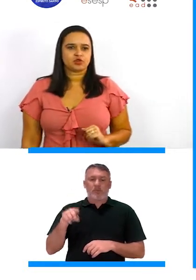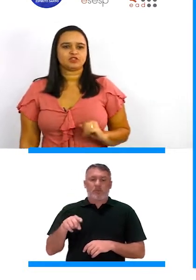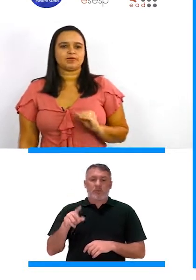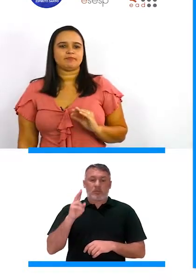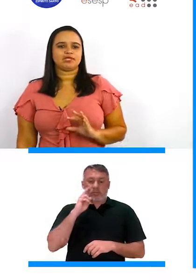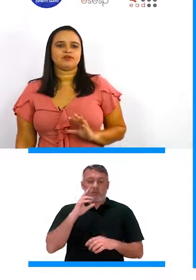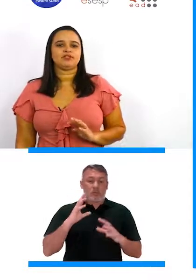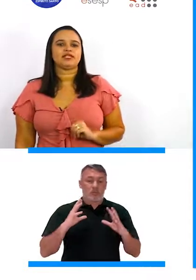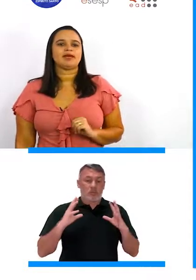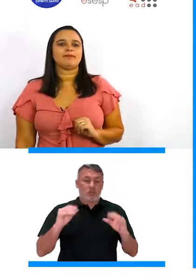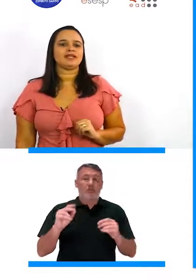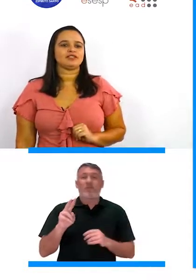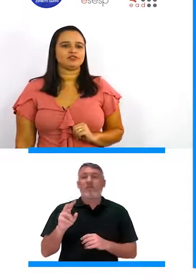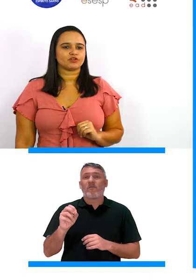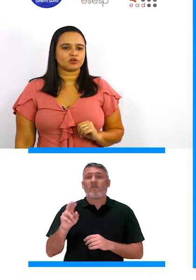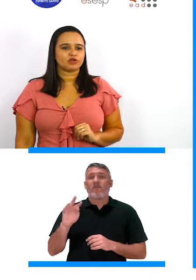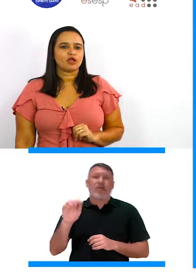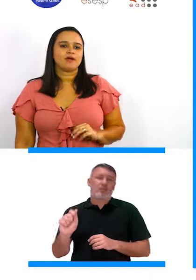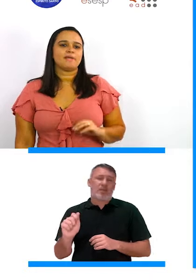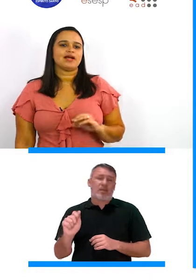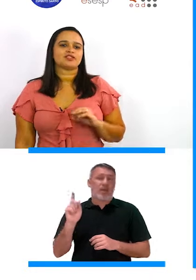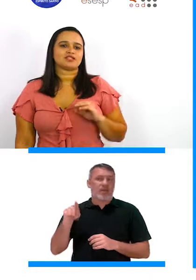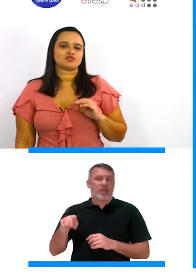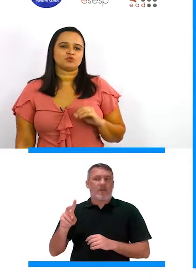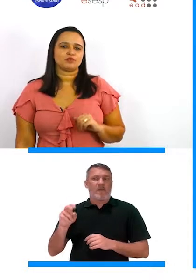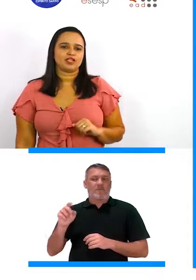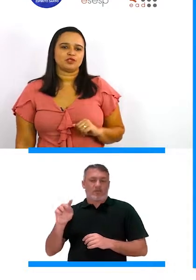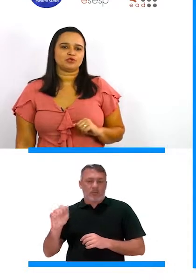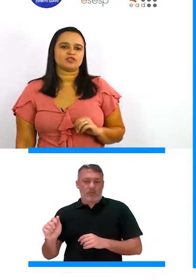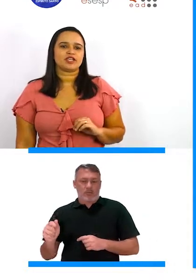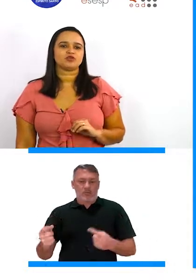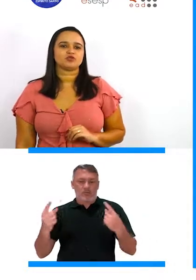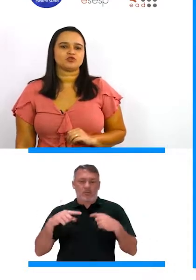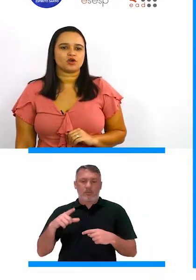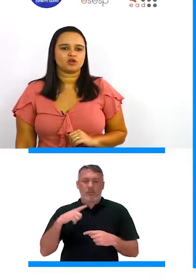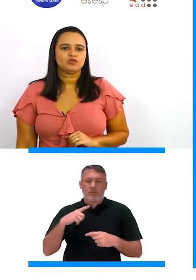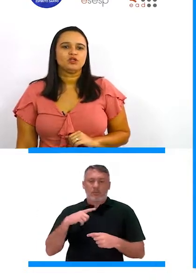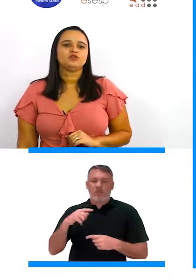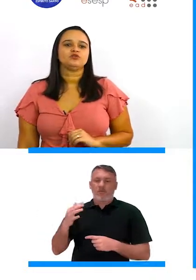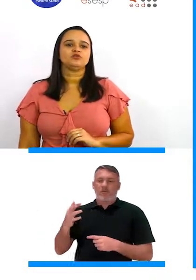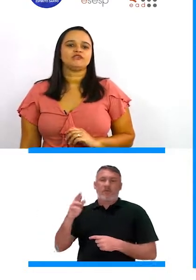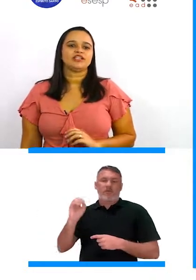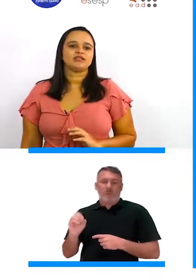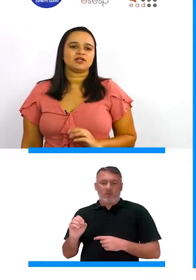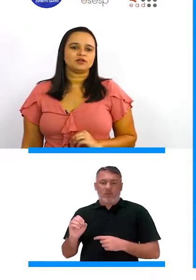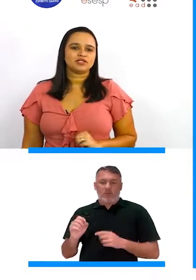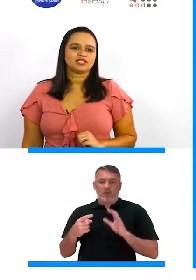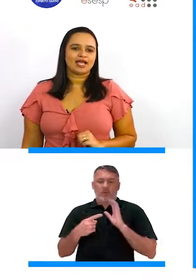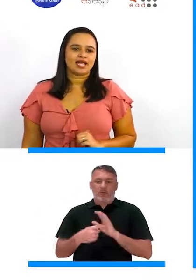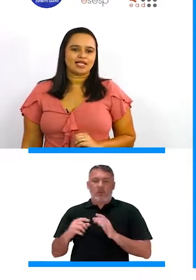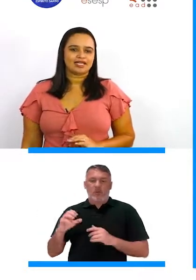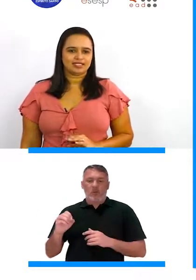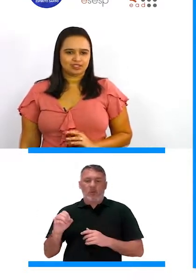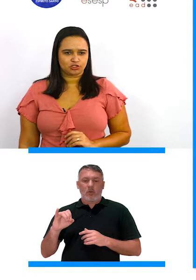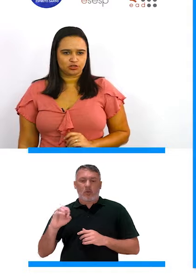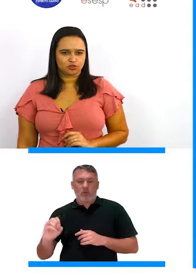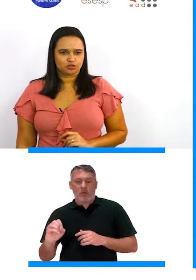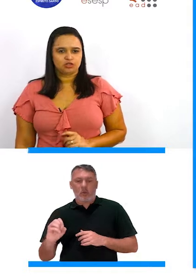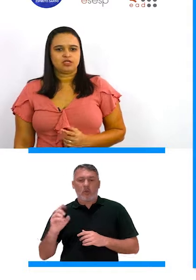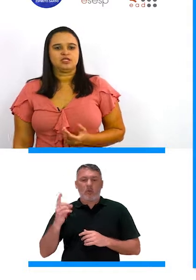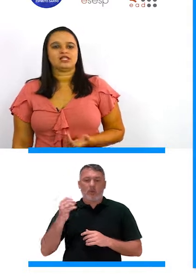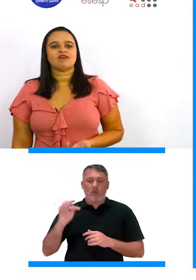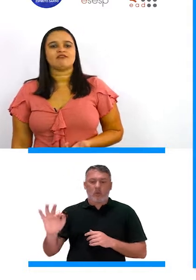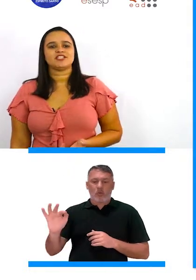beleza, sol de abril e a mata em flor. Mas assum preto, cego dos olhos, não vendo a luz, ai, canta de